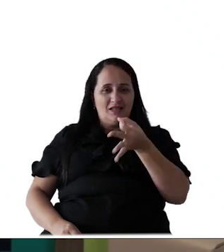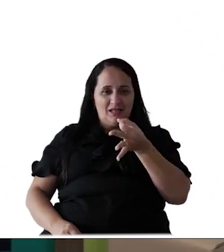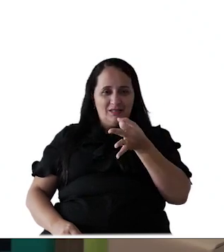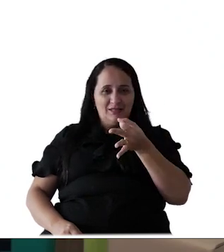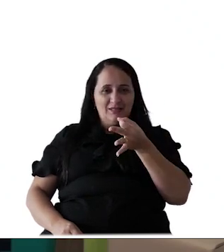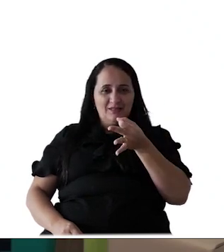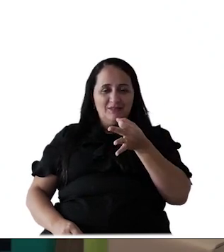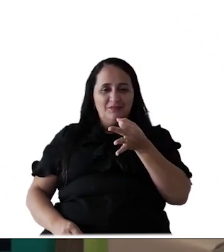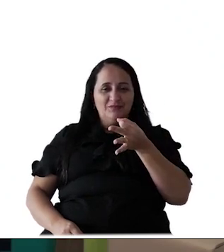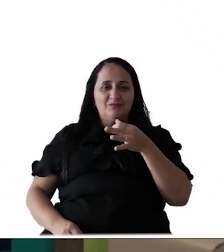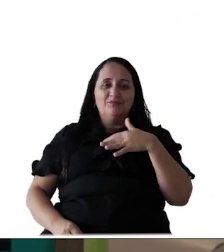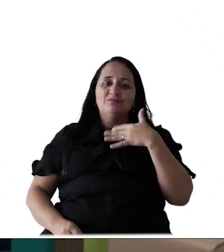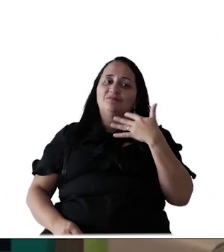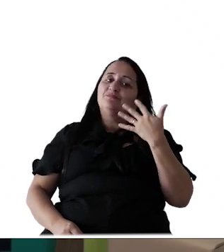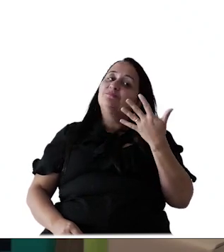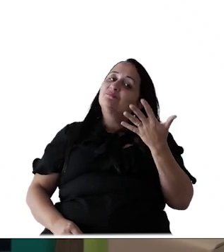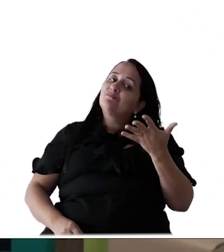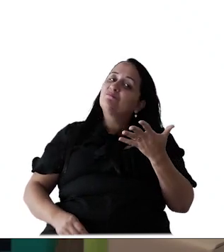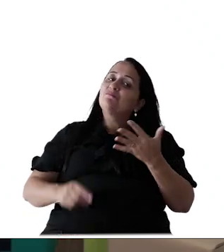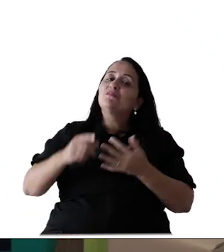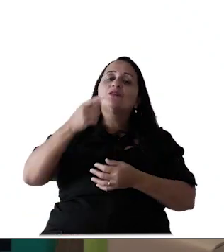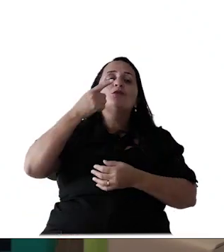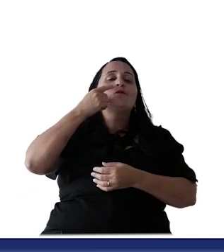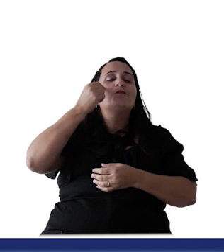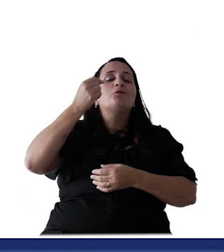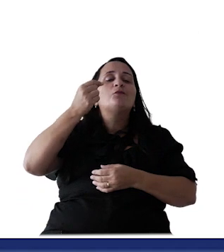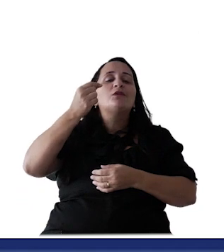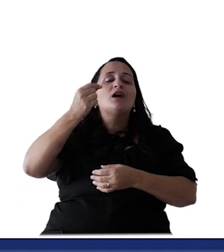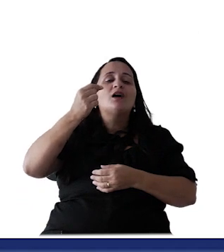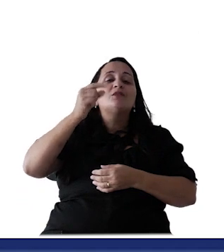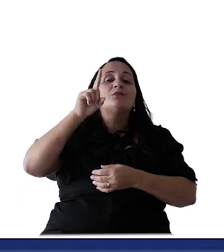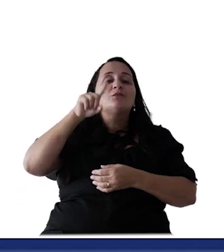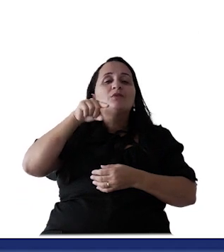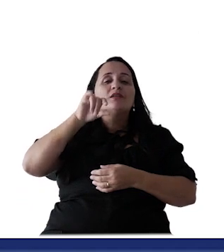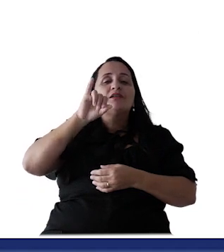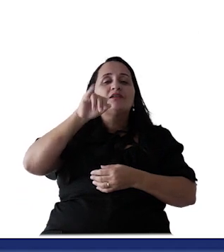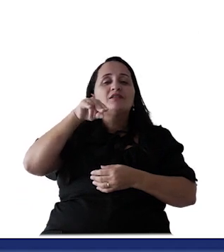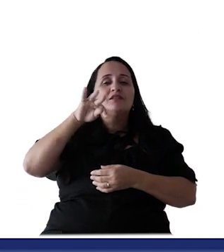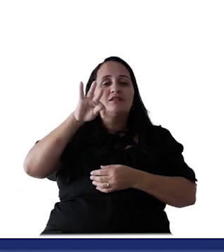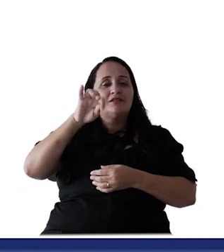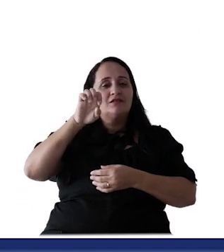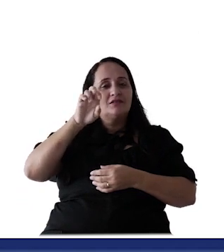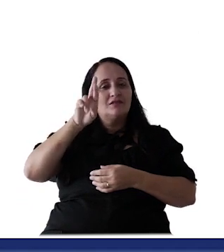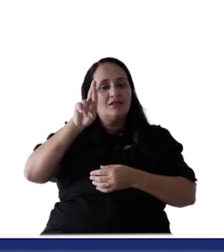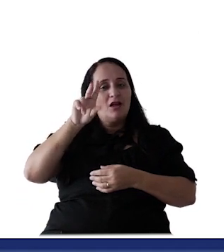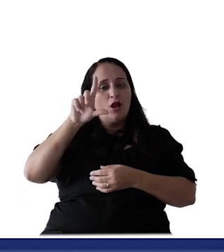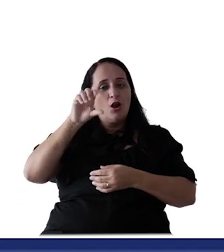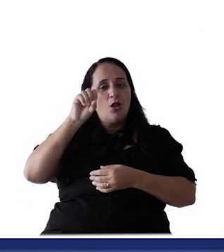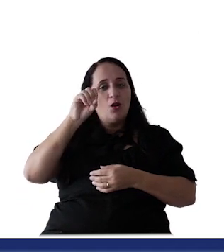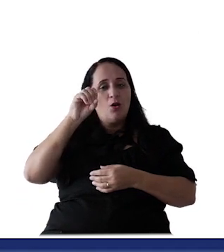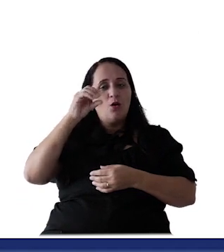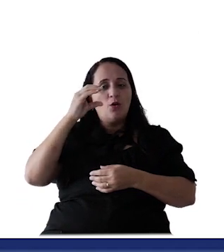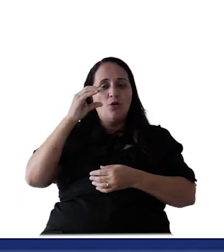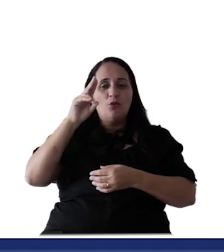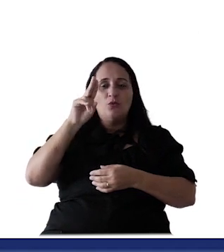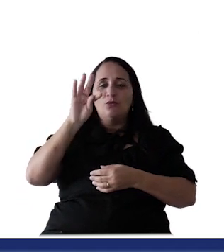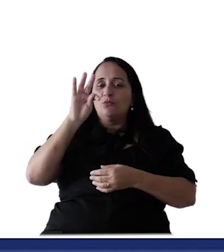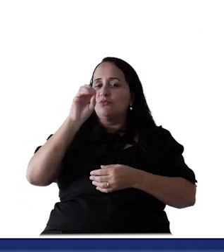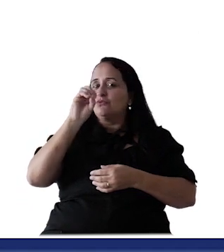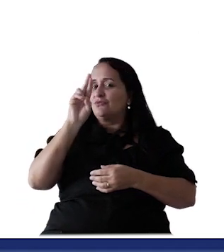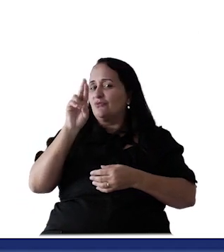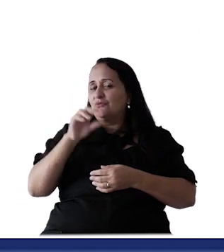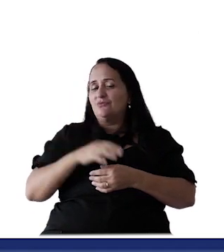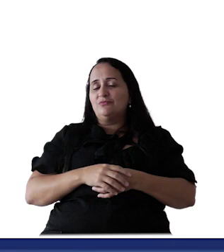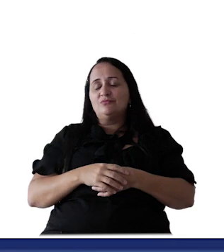nosso interlocutor, tá certo? Vamos agora observar as marcas